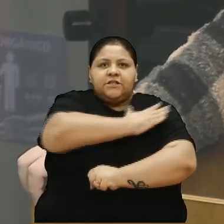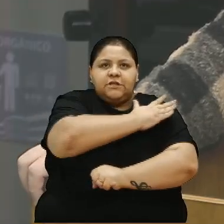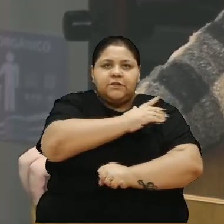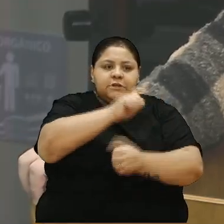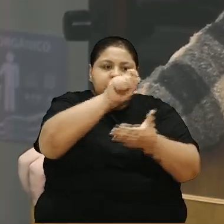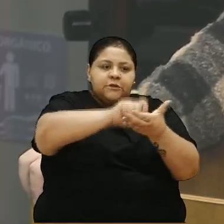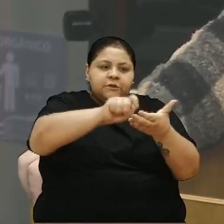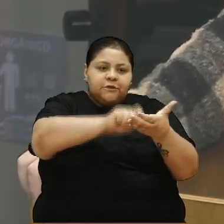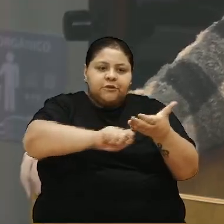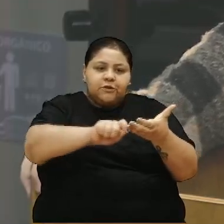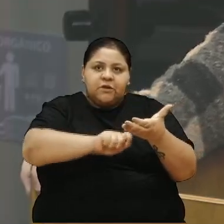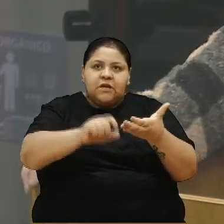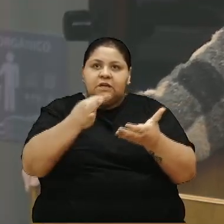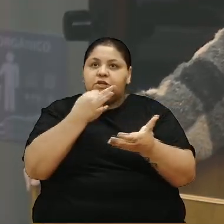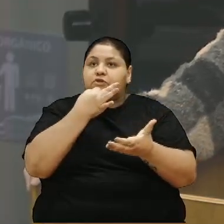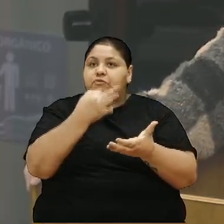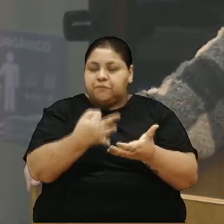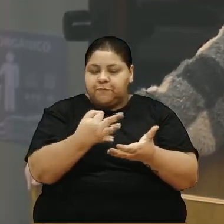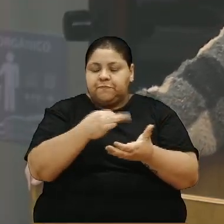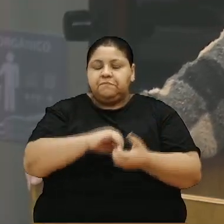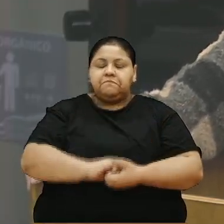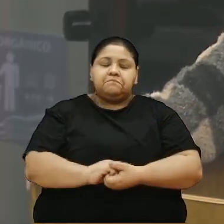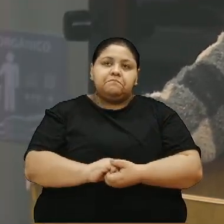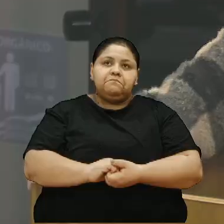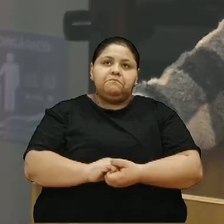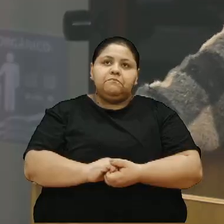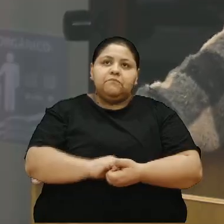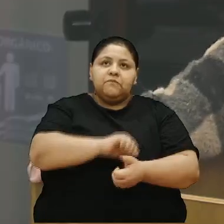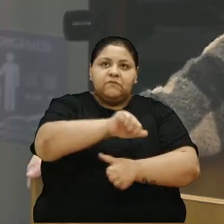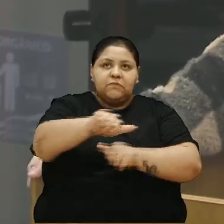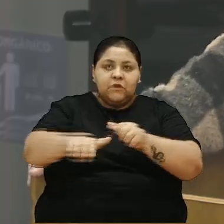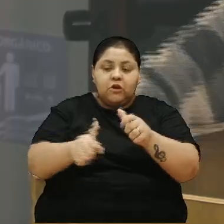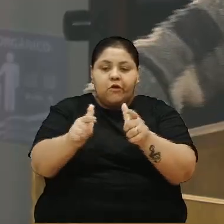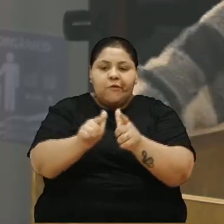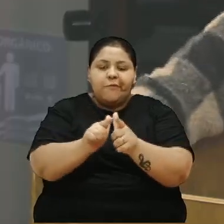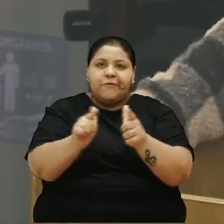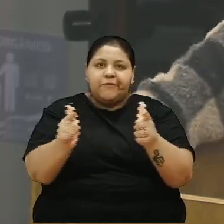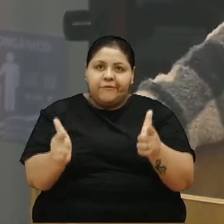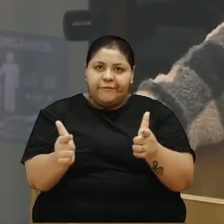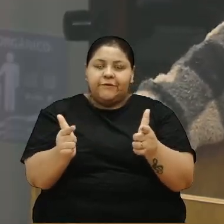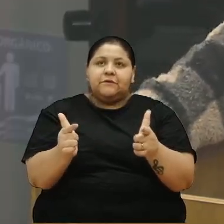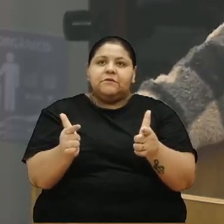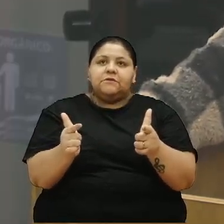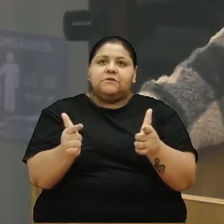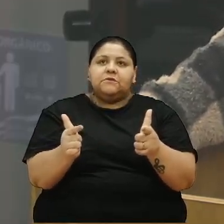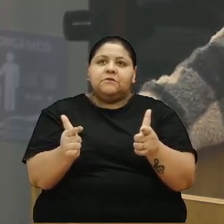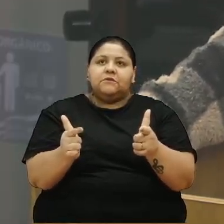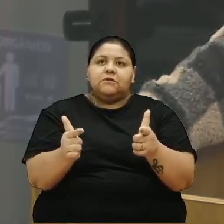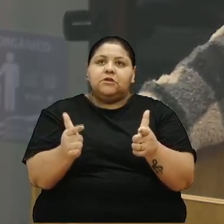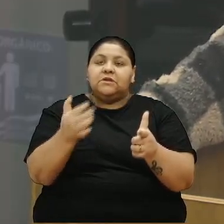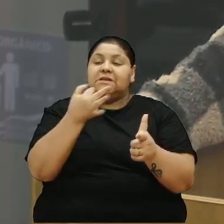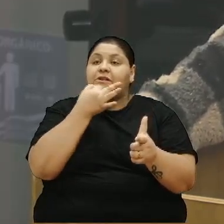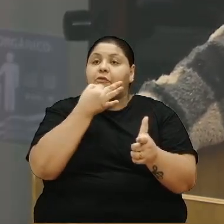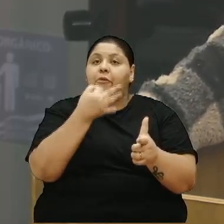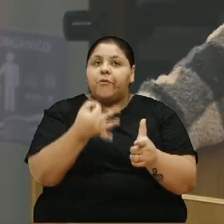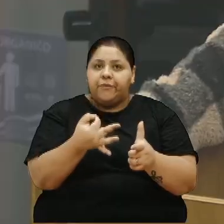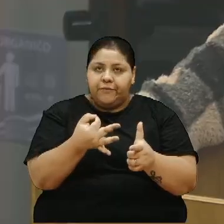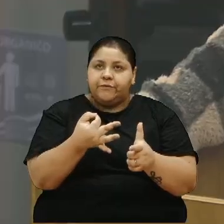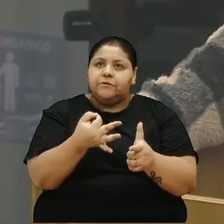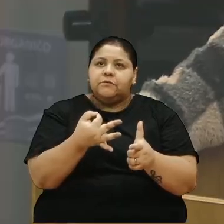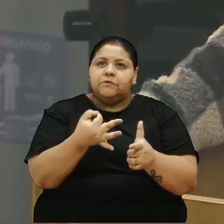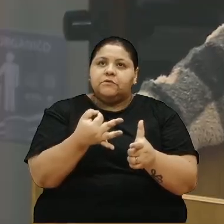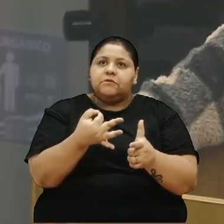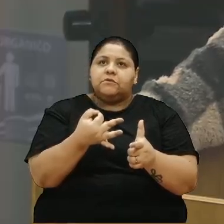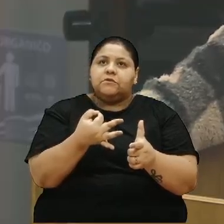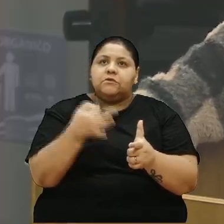escrevendo o que pensava, e inovou no jornalismo com um jornalismo opinativo